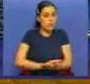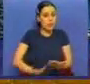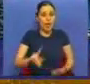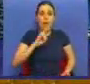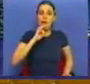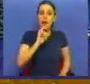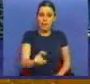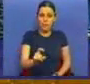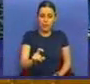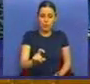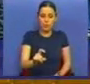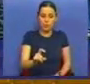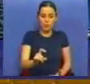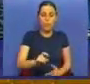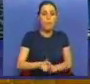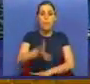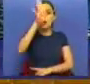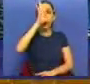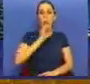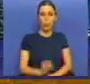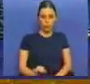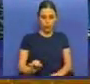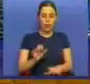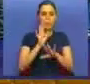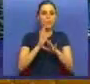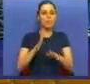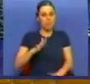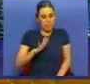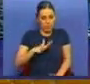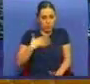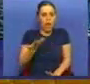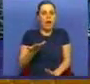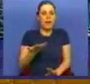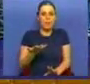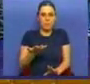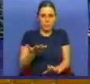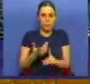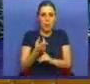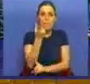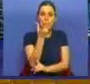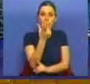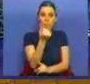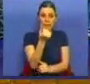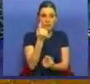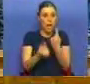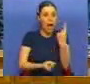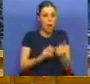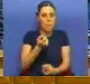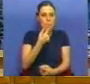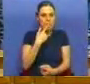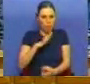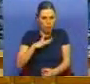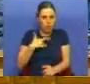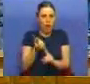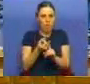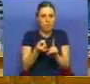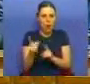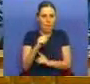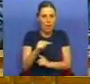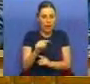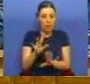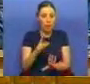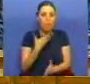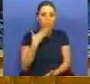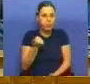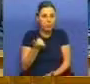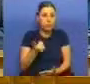sem aviso, o Governo tem vindo a aumentar o preço de alguns medicamentos.